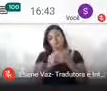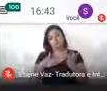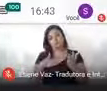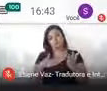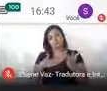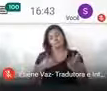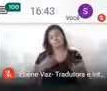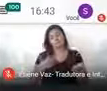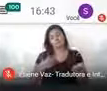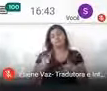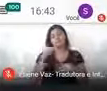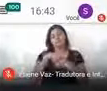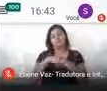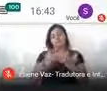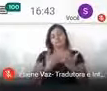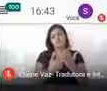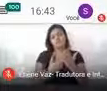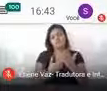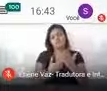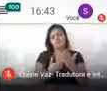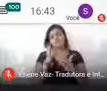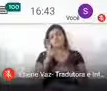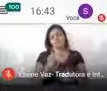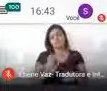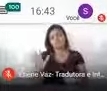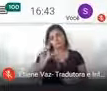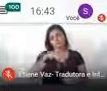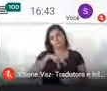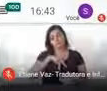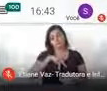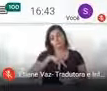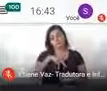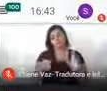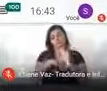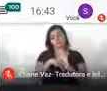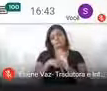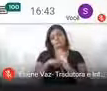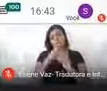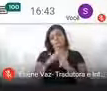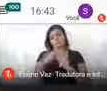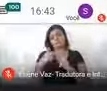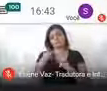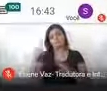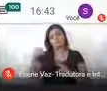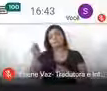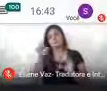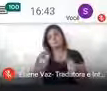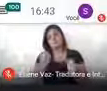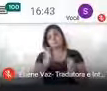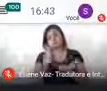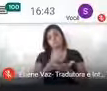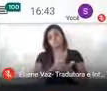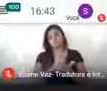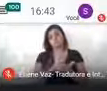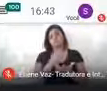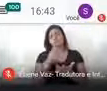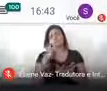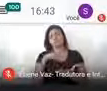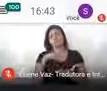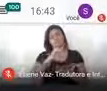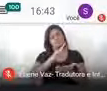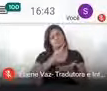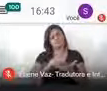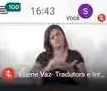Antropológica, RBLA, da UNB. Podem fazer download dos artigos, tem muitos artigos interessantes,